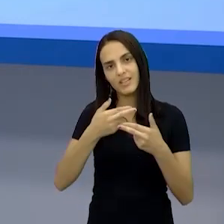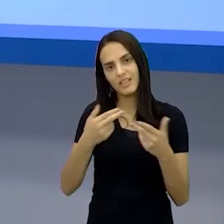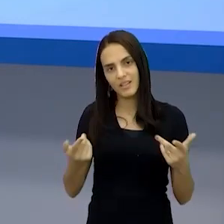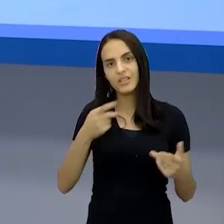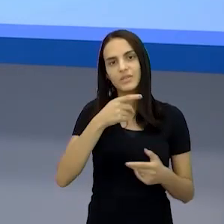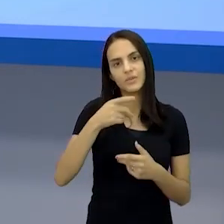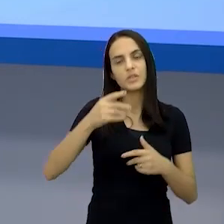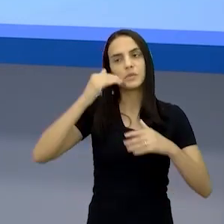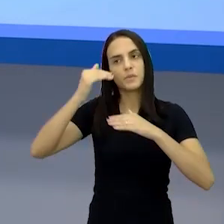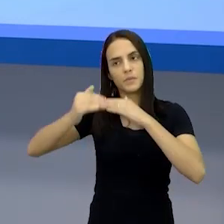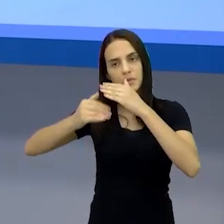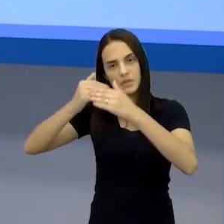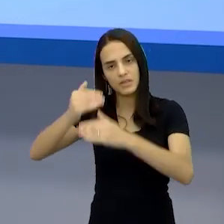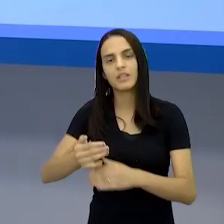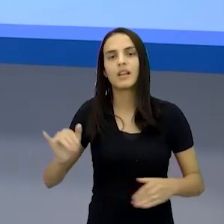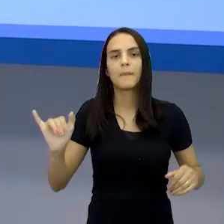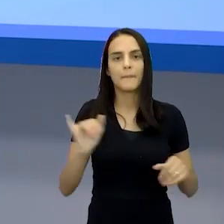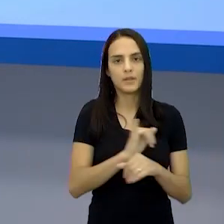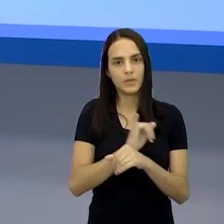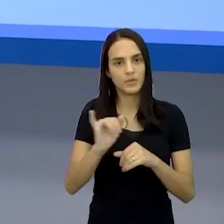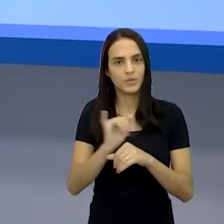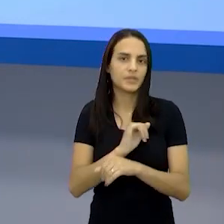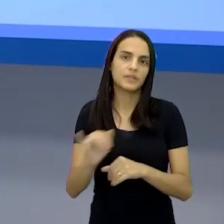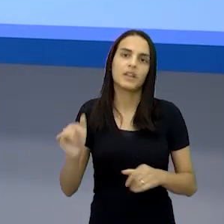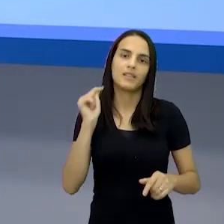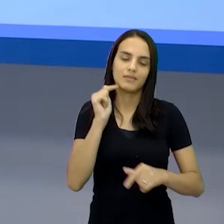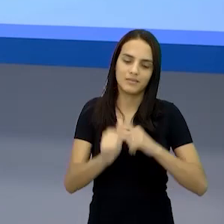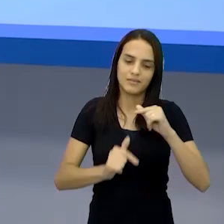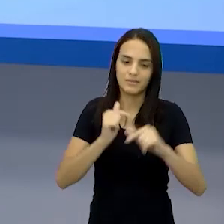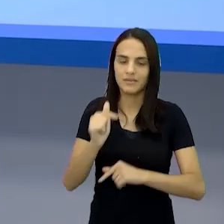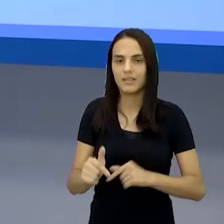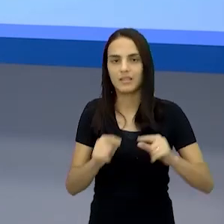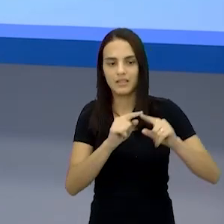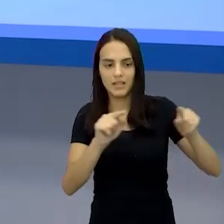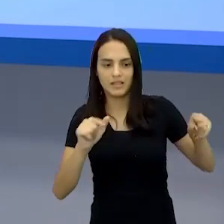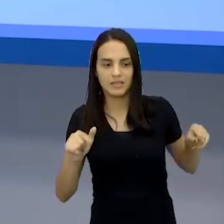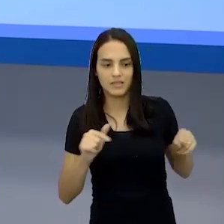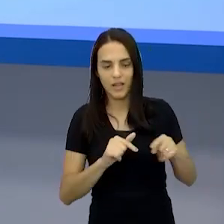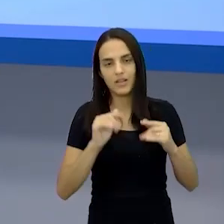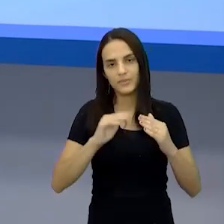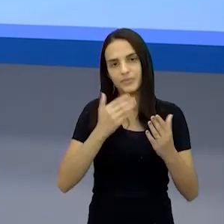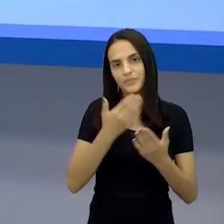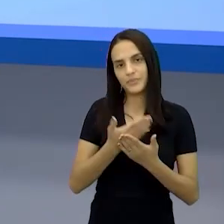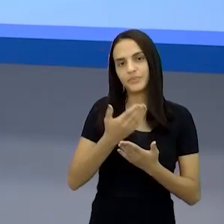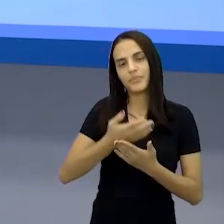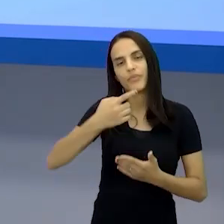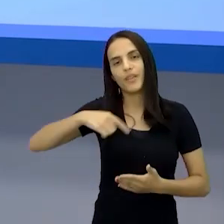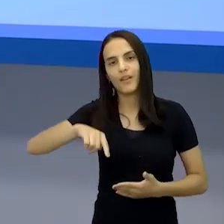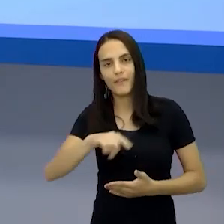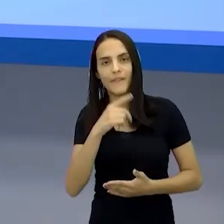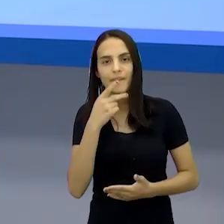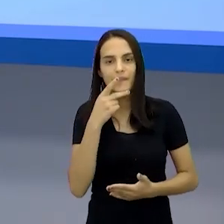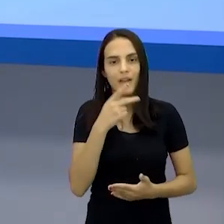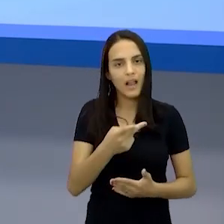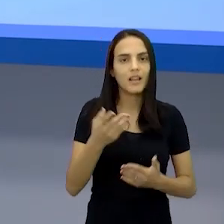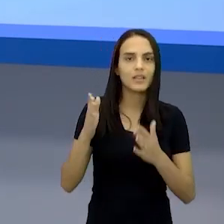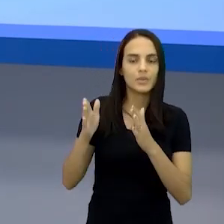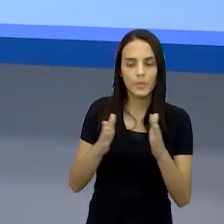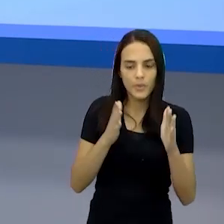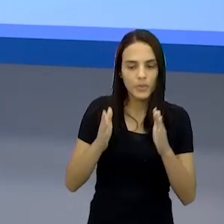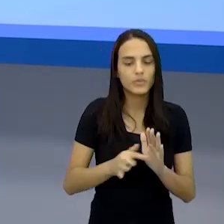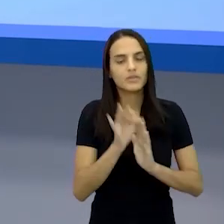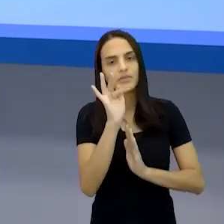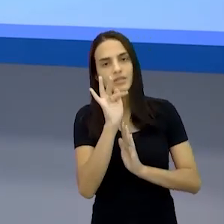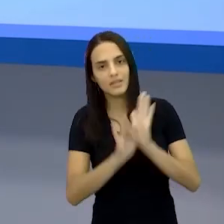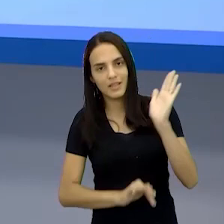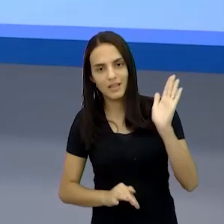desse processo aí, dessa metodologia a ser trabalhado na sala de aula. Então, quando a gente fala aí de uma elaboração de produção de